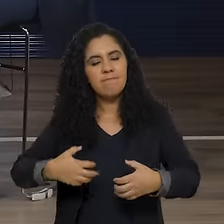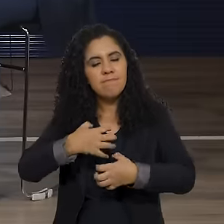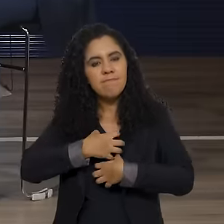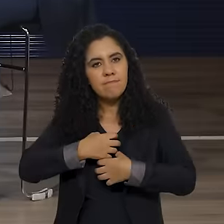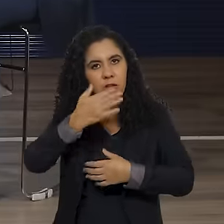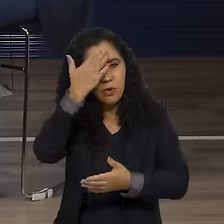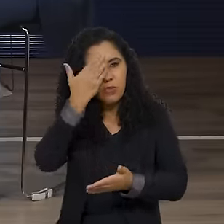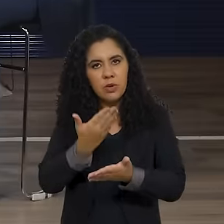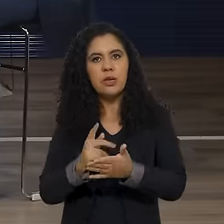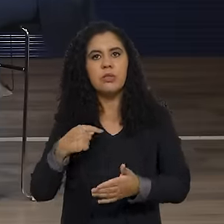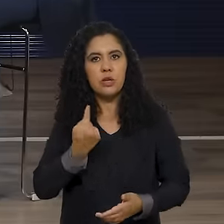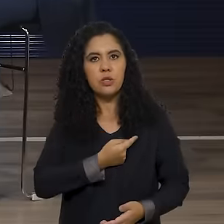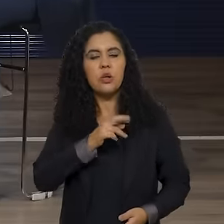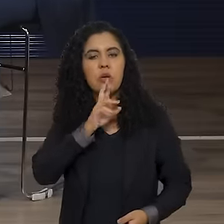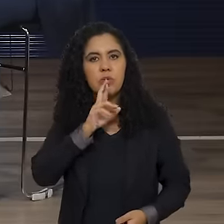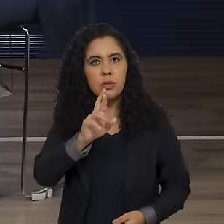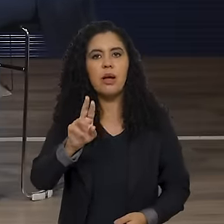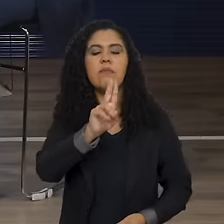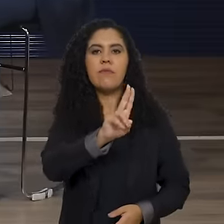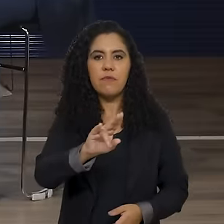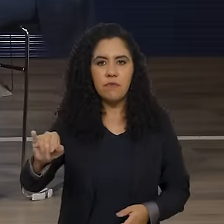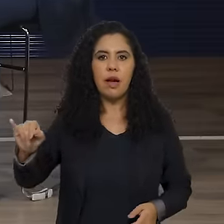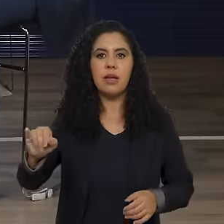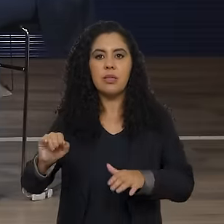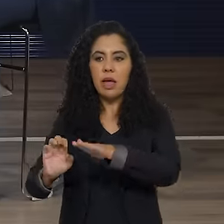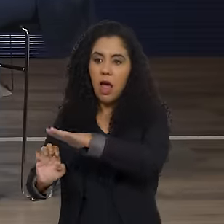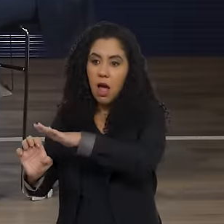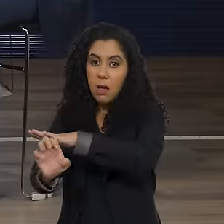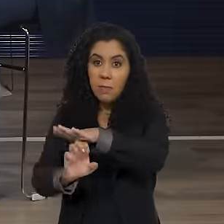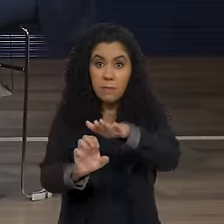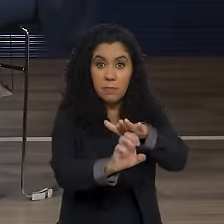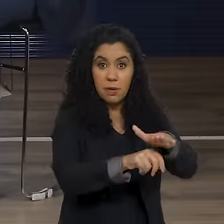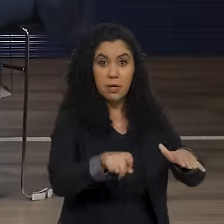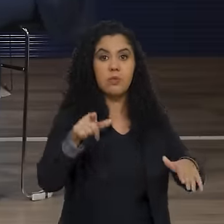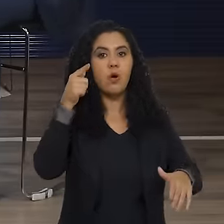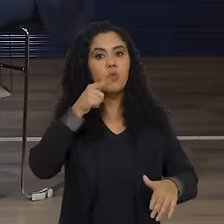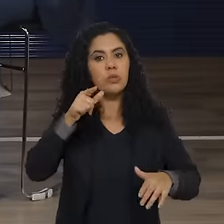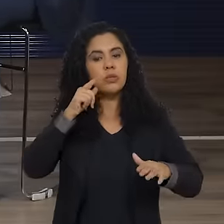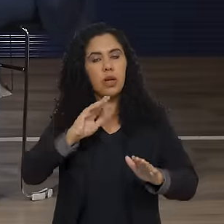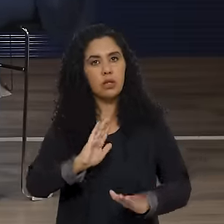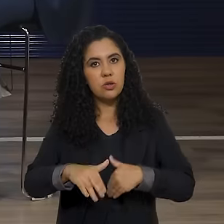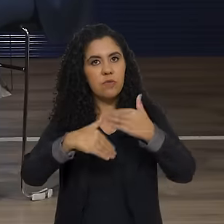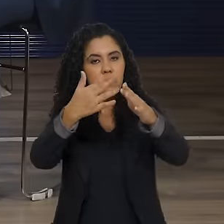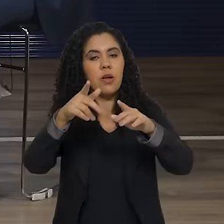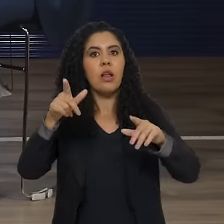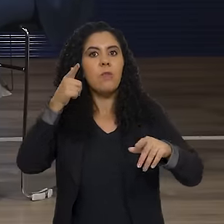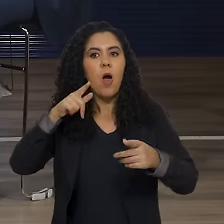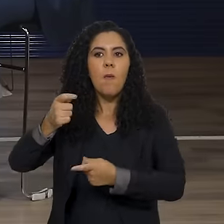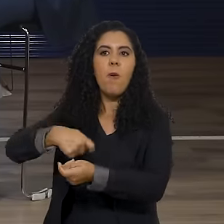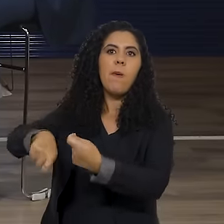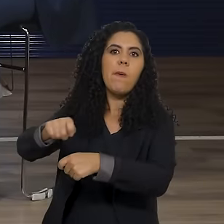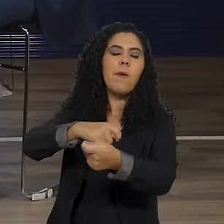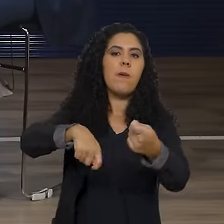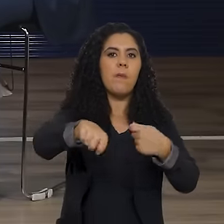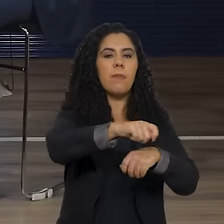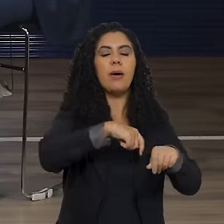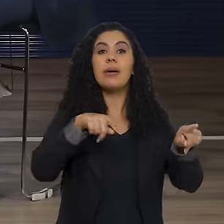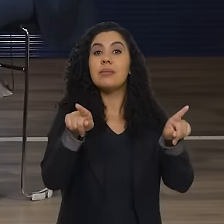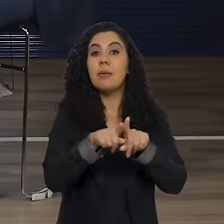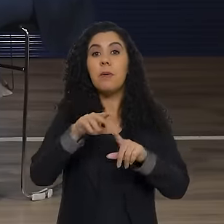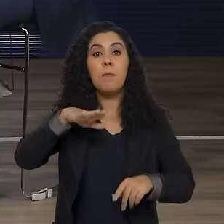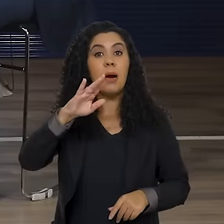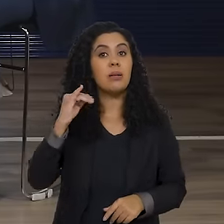muito confiante de que a gente vai ter resultados que vão fazer as nossas empresas se desenvolver, ganhar mercados e, o que é